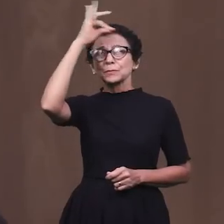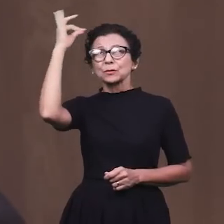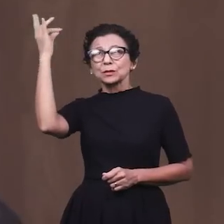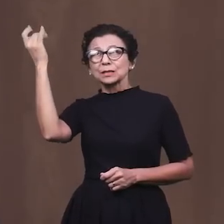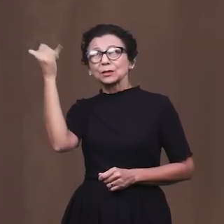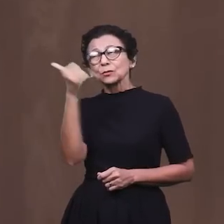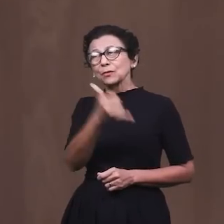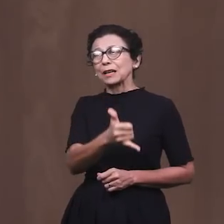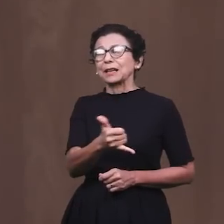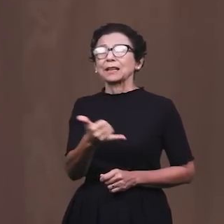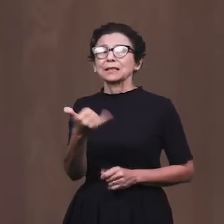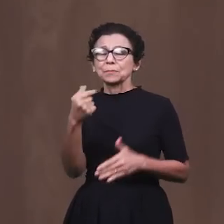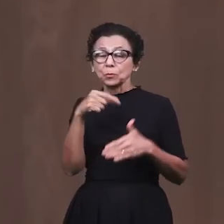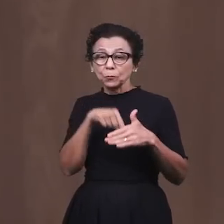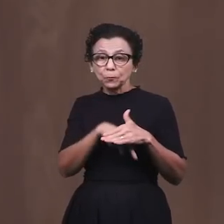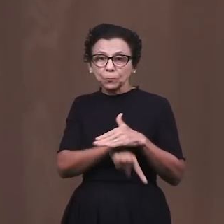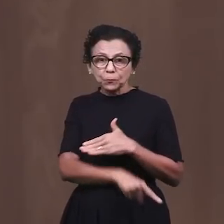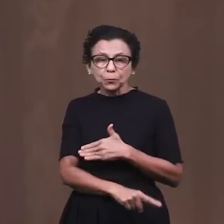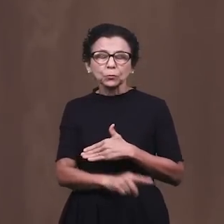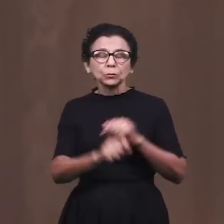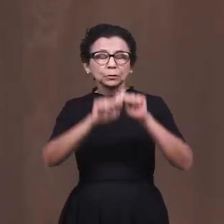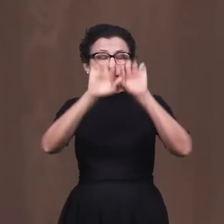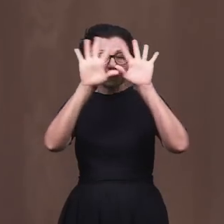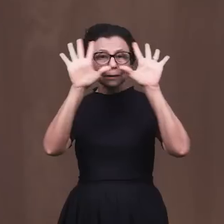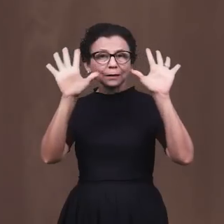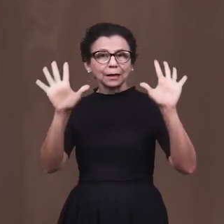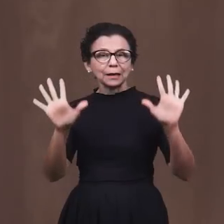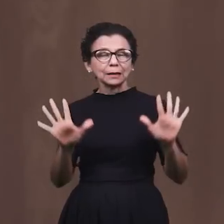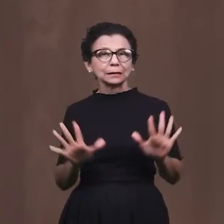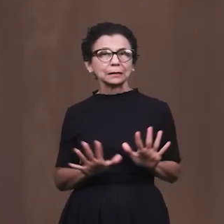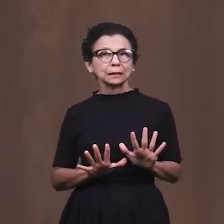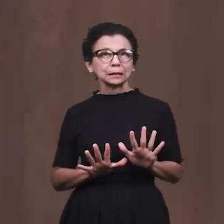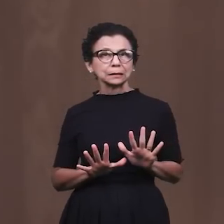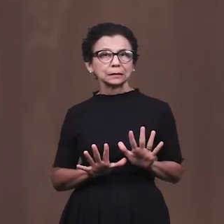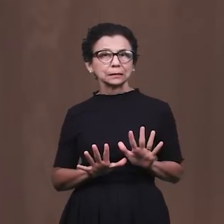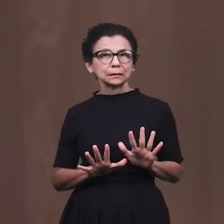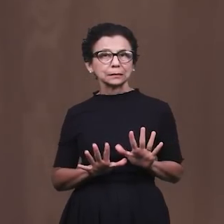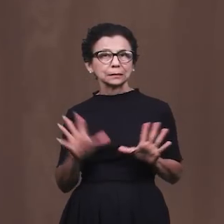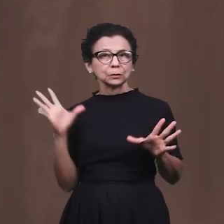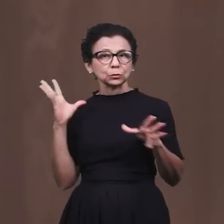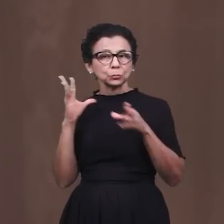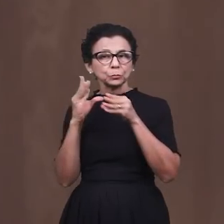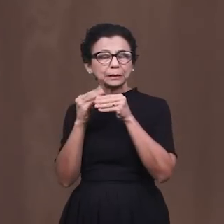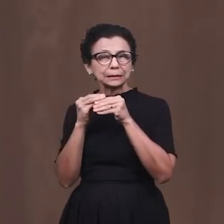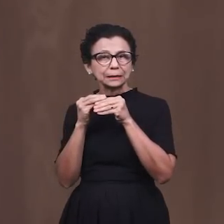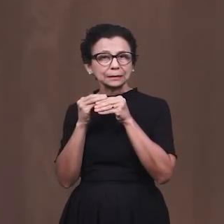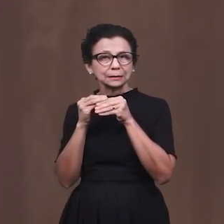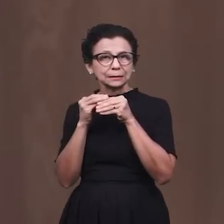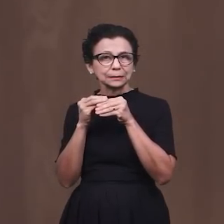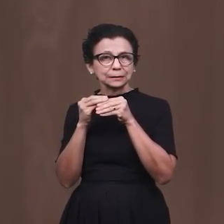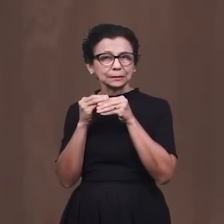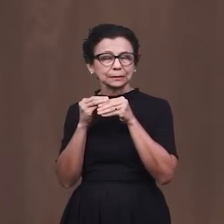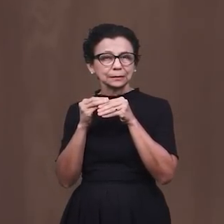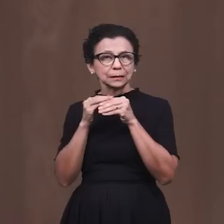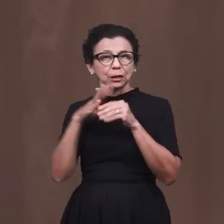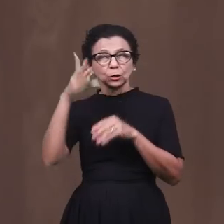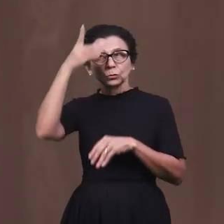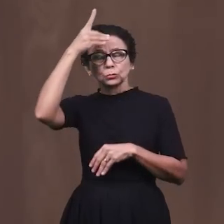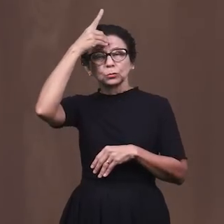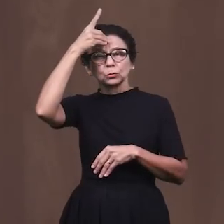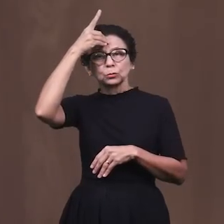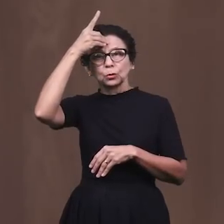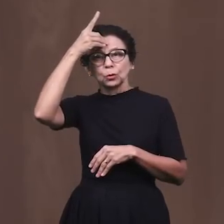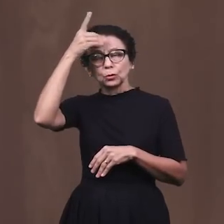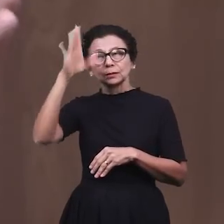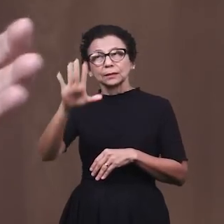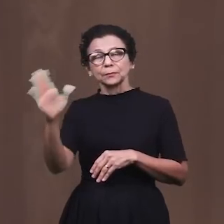entregar, elas sejam mais profundas, elas sejam mais abrangentes, elas sejam mais precisas. Sabe o que é dom